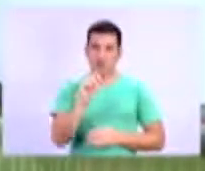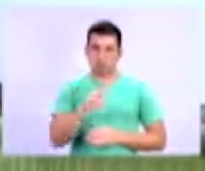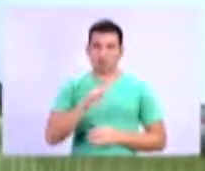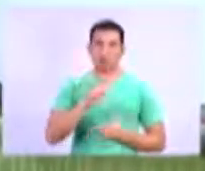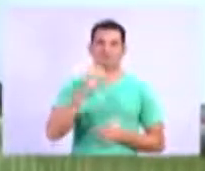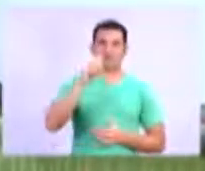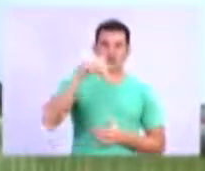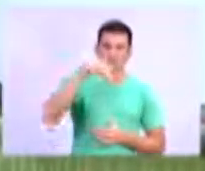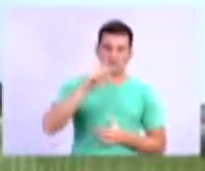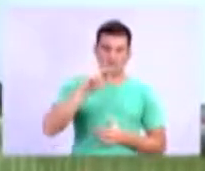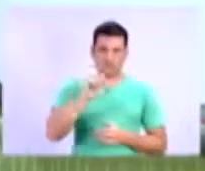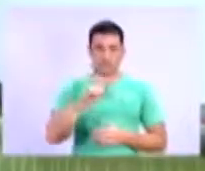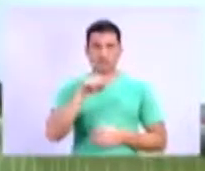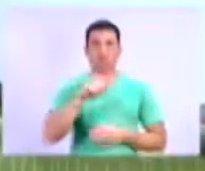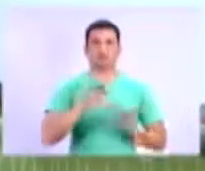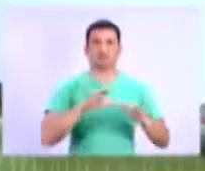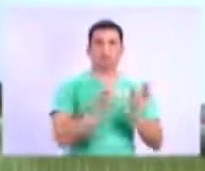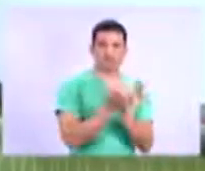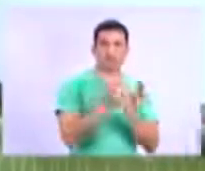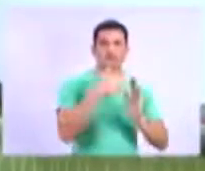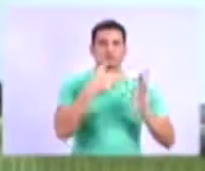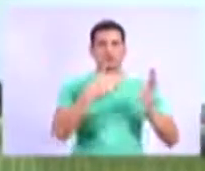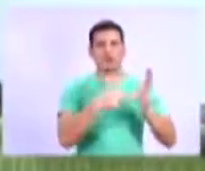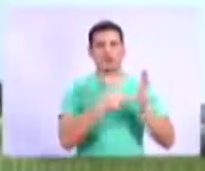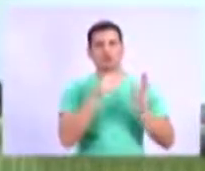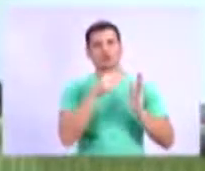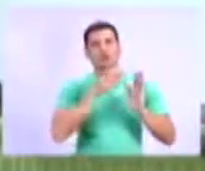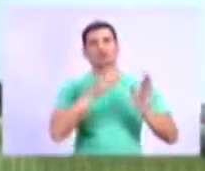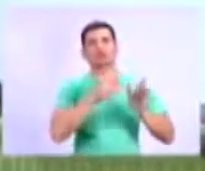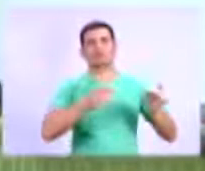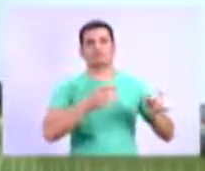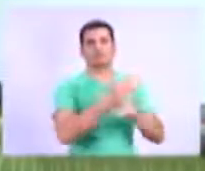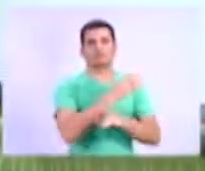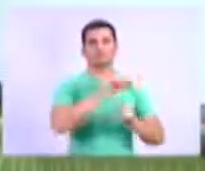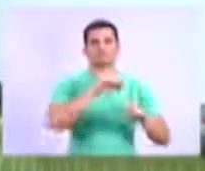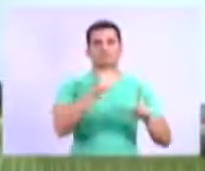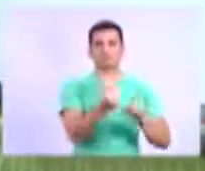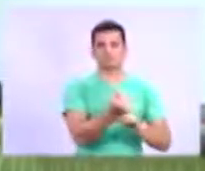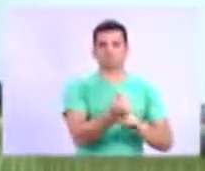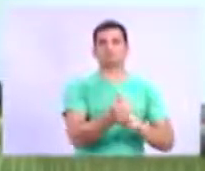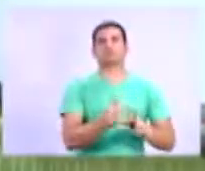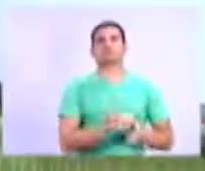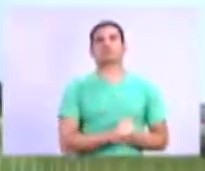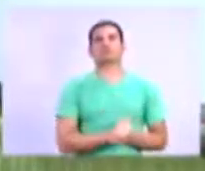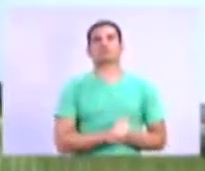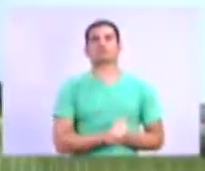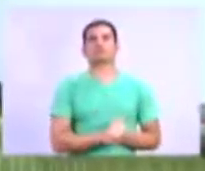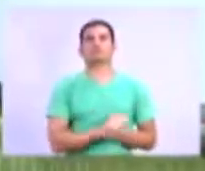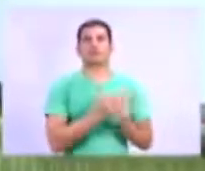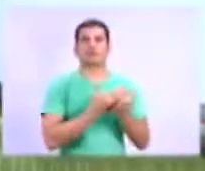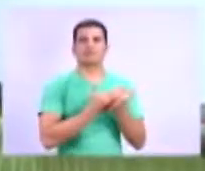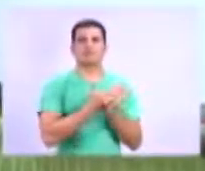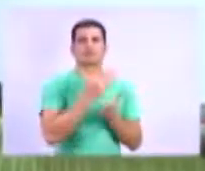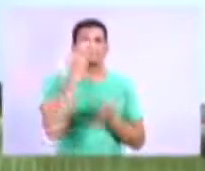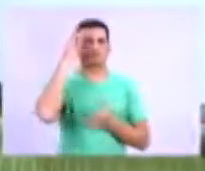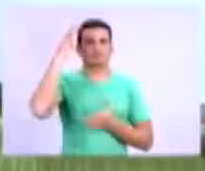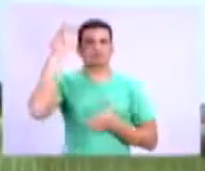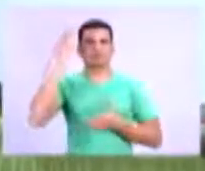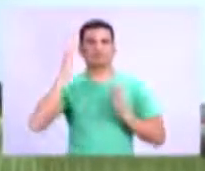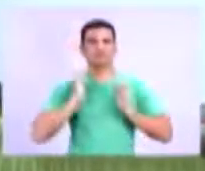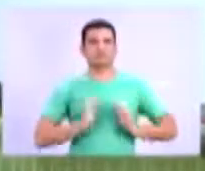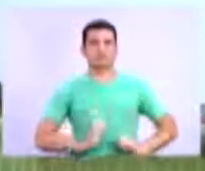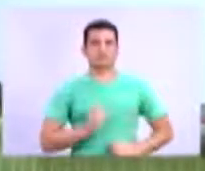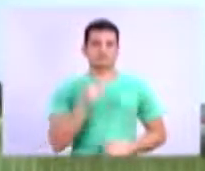moral é o conjunto de normas e regras que já foi constituído pela sociedade. A partir da reflexão ética,